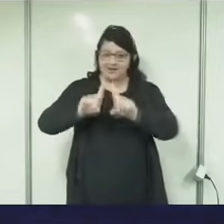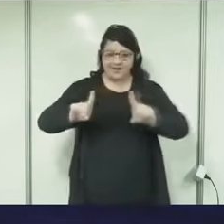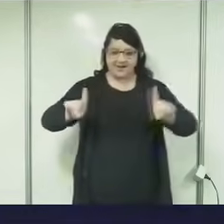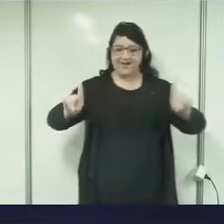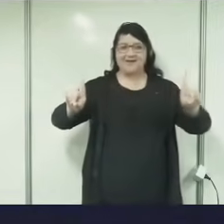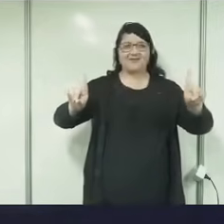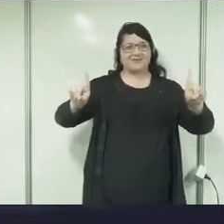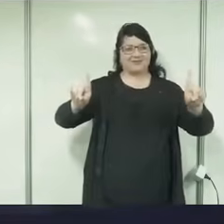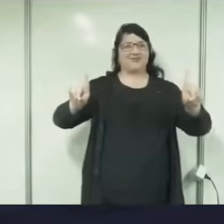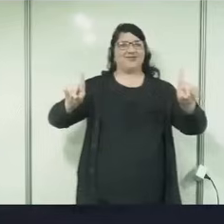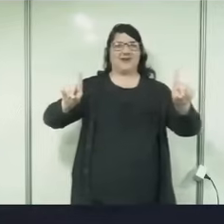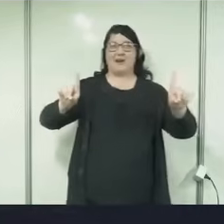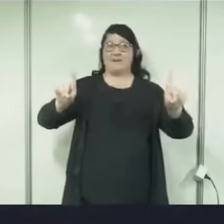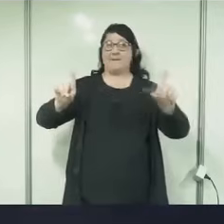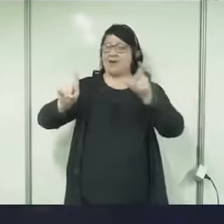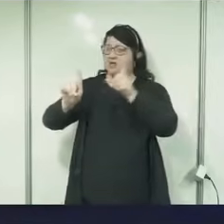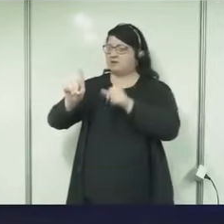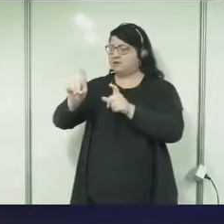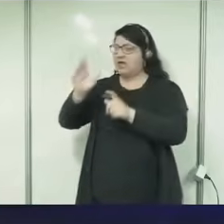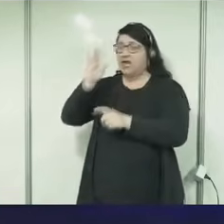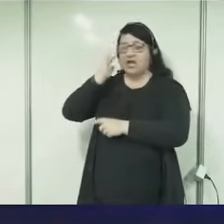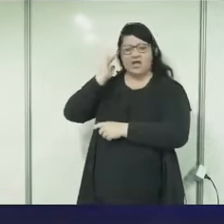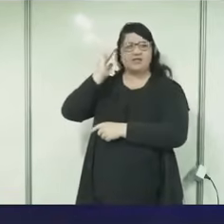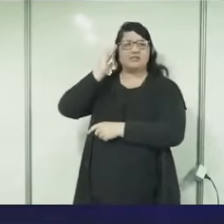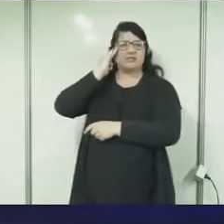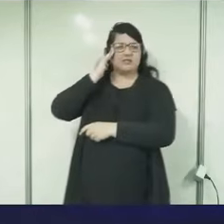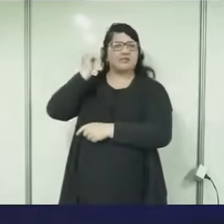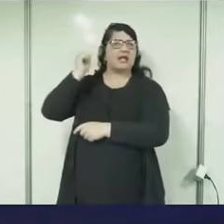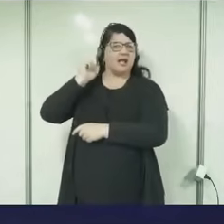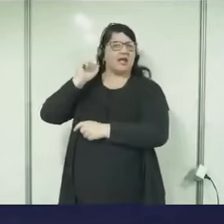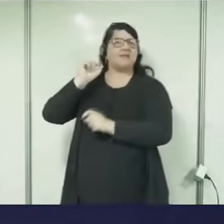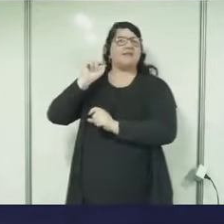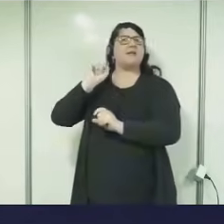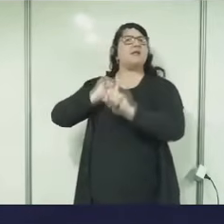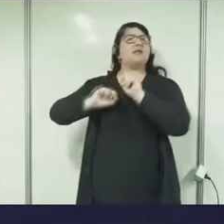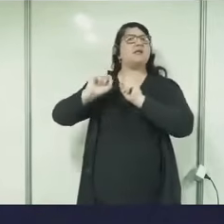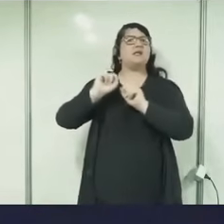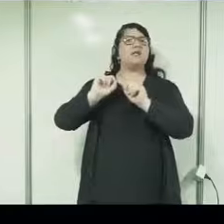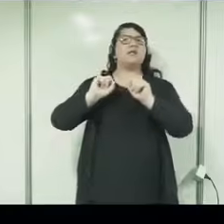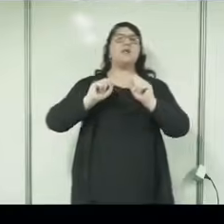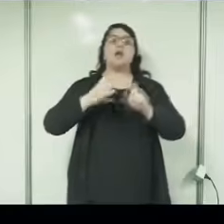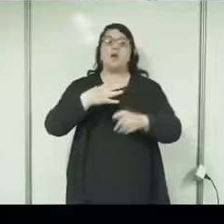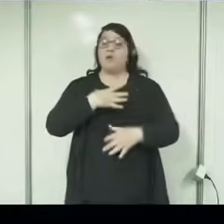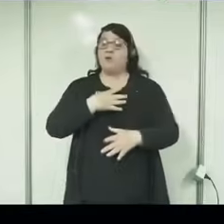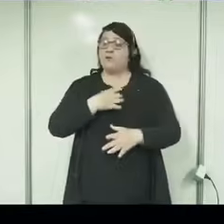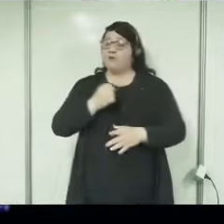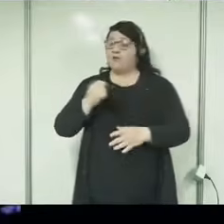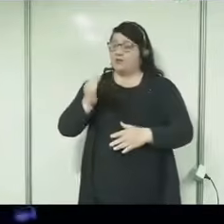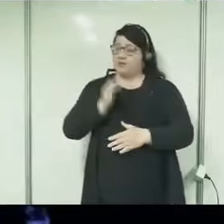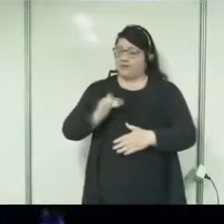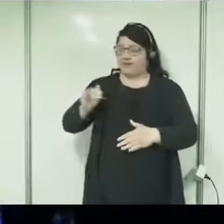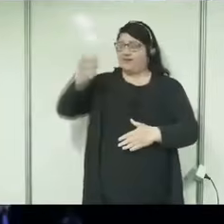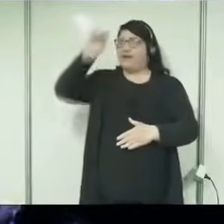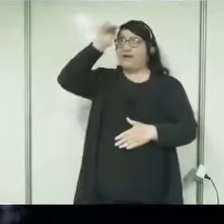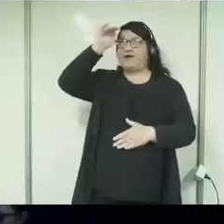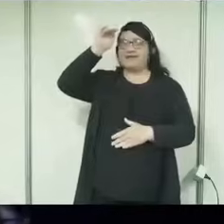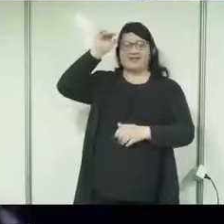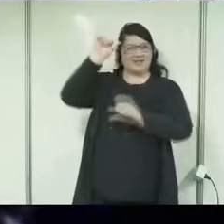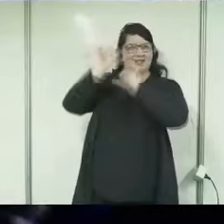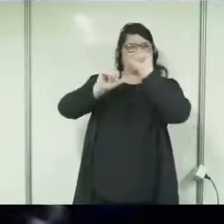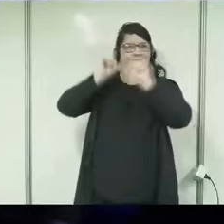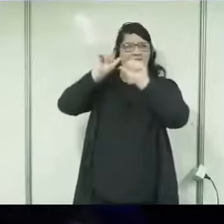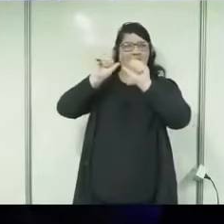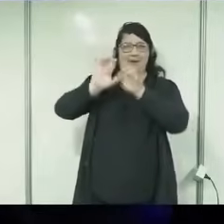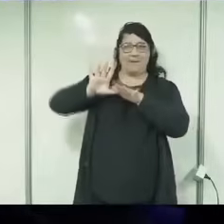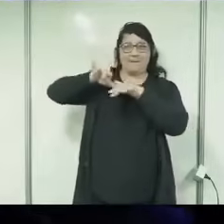ela sabe que depois que cresce o filho vira passarinho e quer voar. Bem que